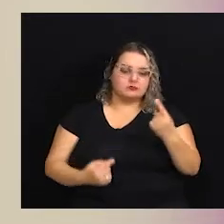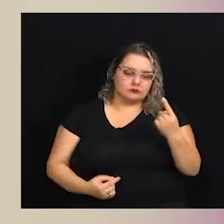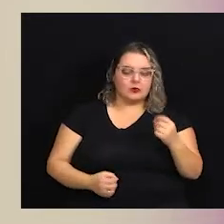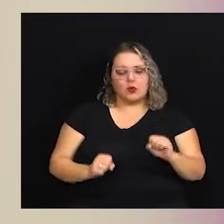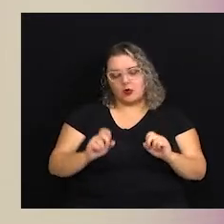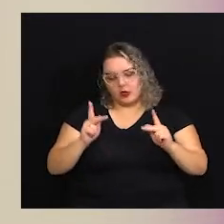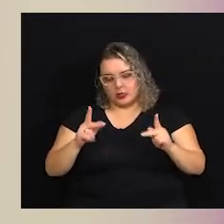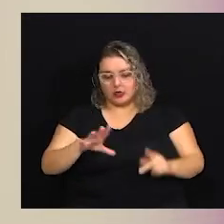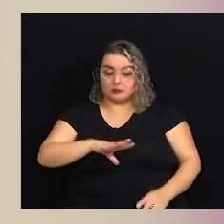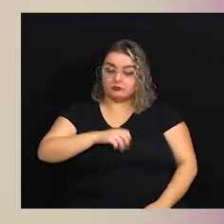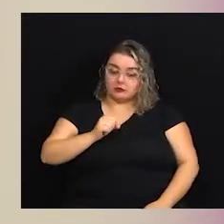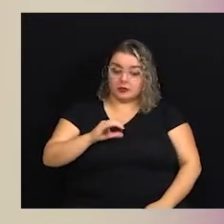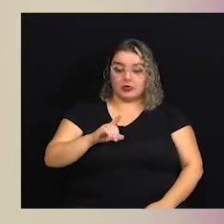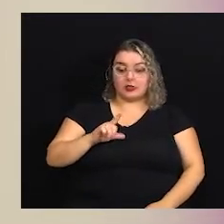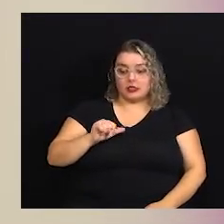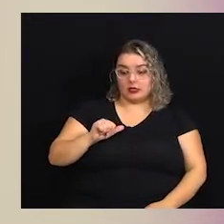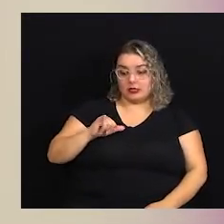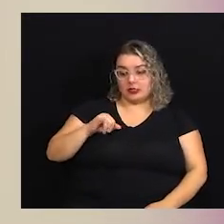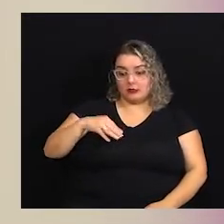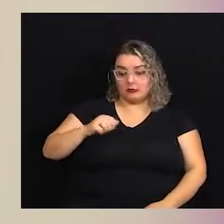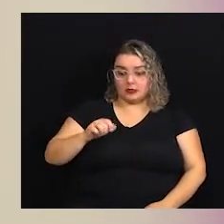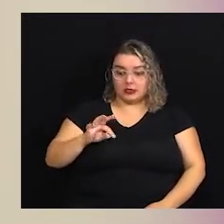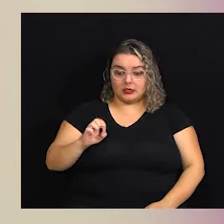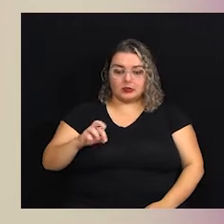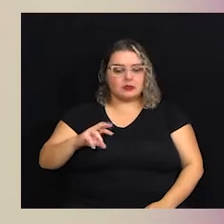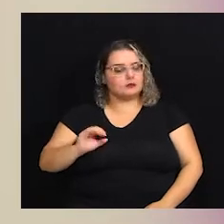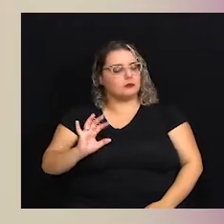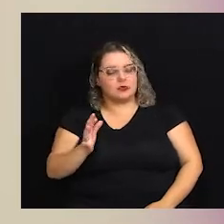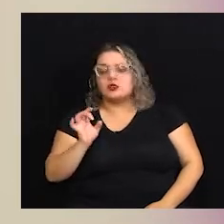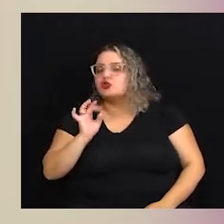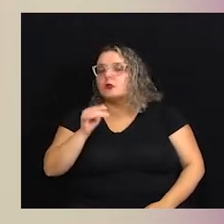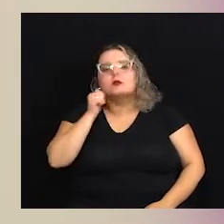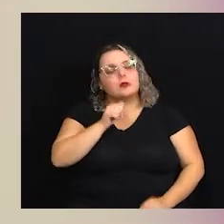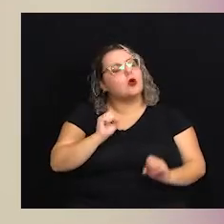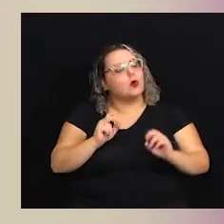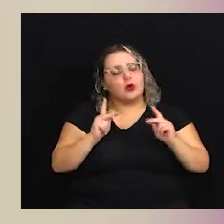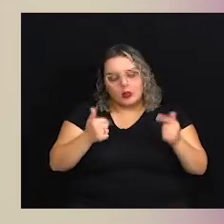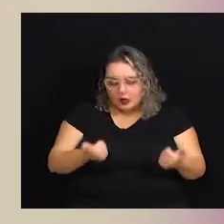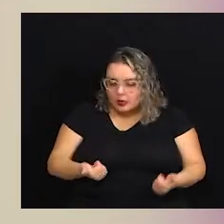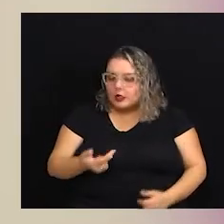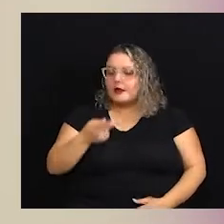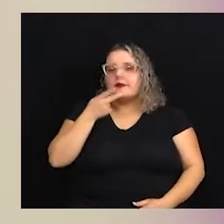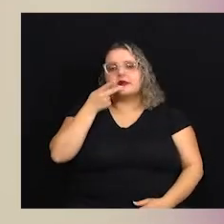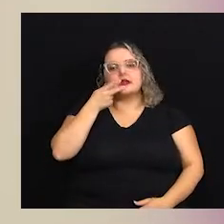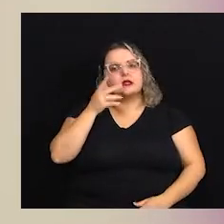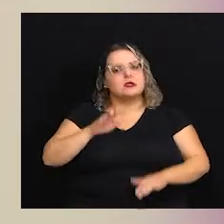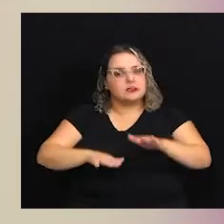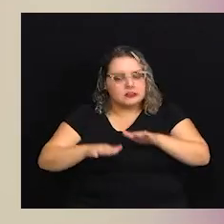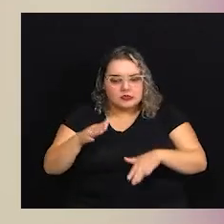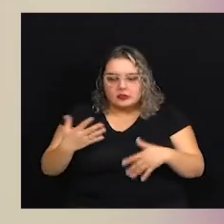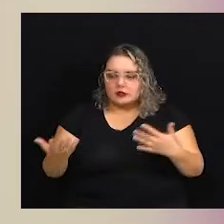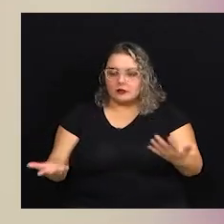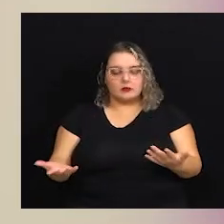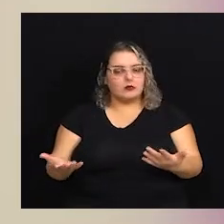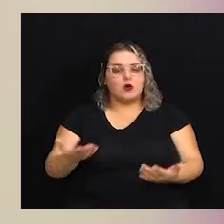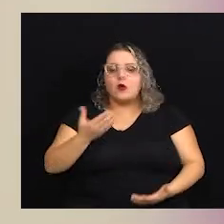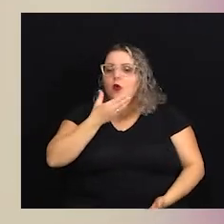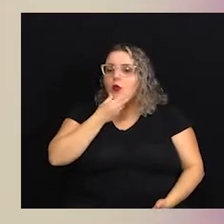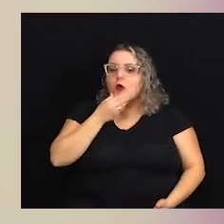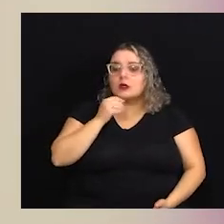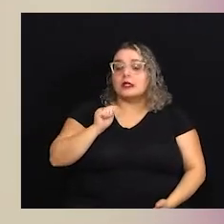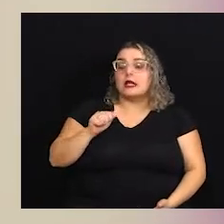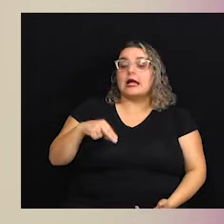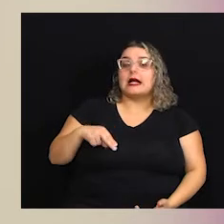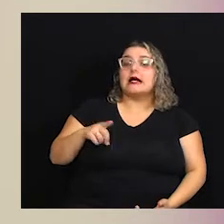Ok, a menopausa e o climatério só acontecem para as mulheres, tudo bem, né? Apesar de nós falarmos muitas vezes, o homem está